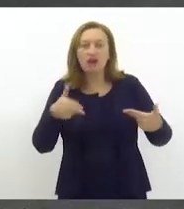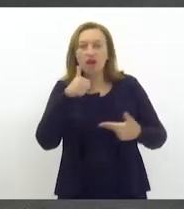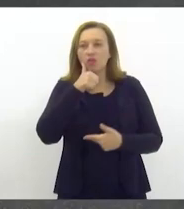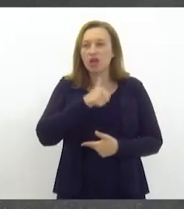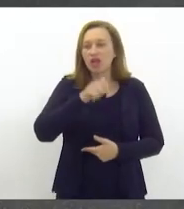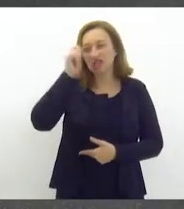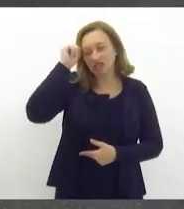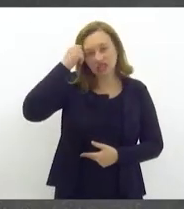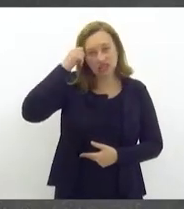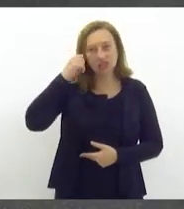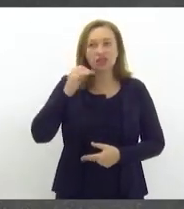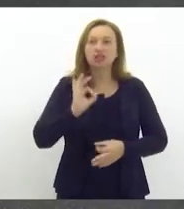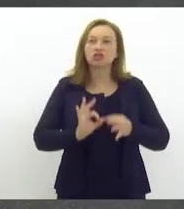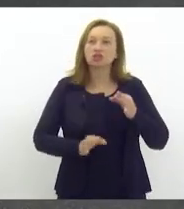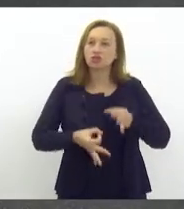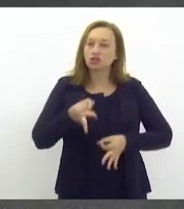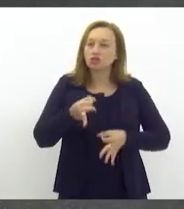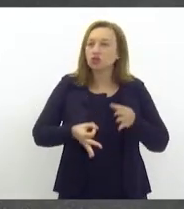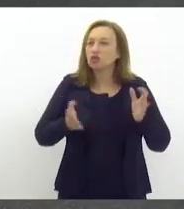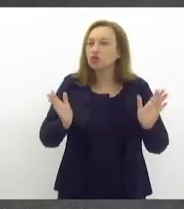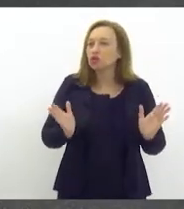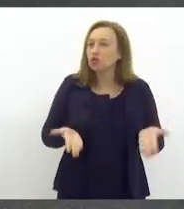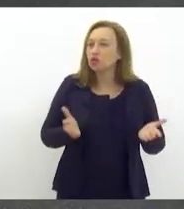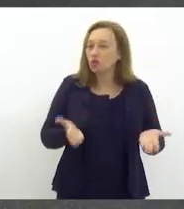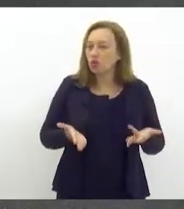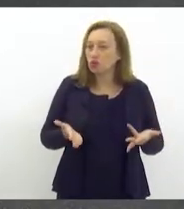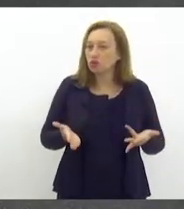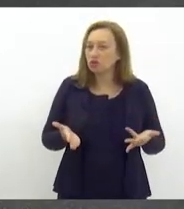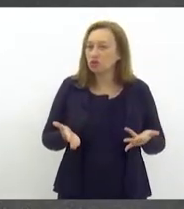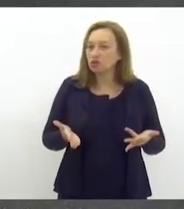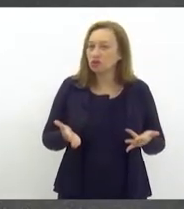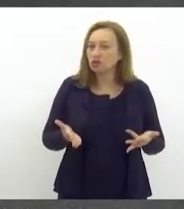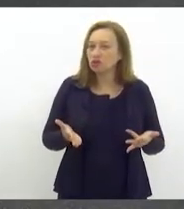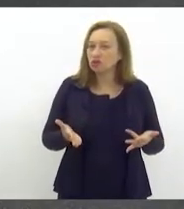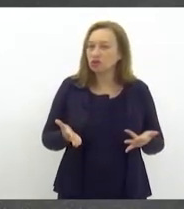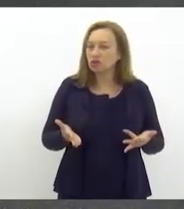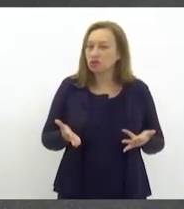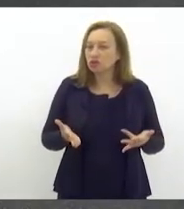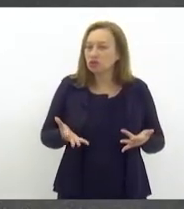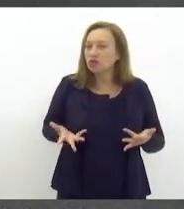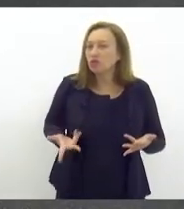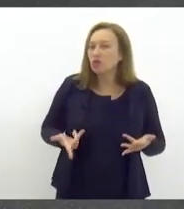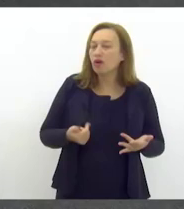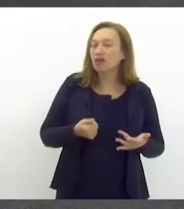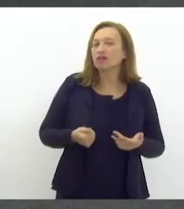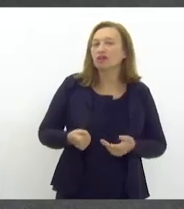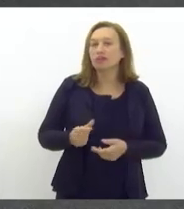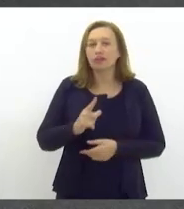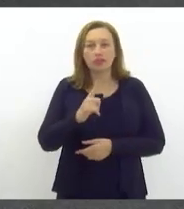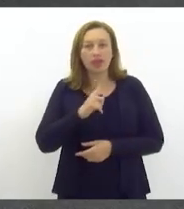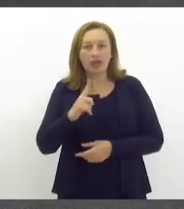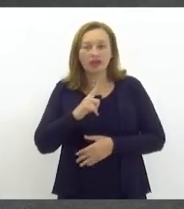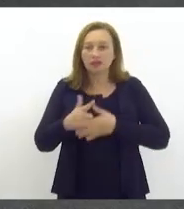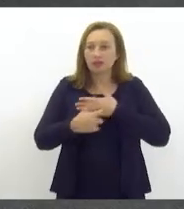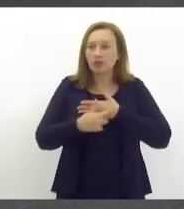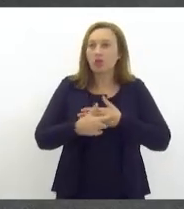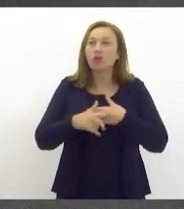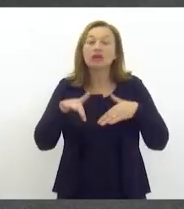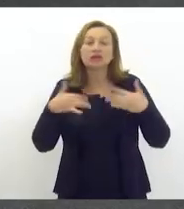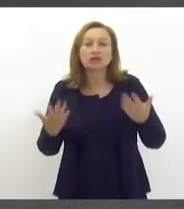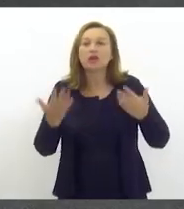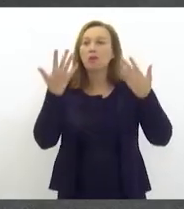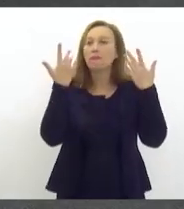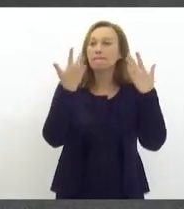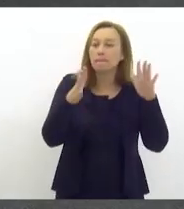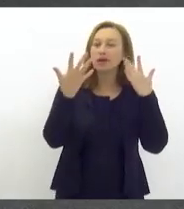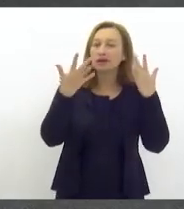mulheres negras juristas que hoje se colocam de maneira concreta e qualificada nesse papel. Então,